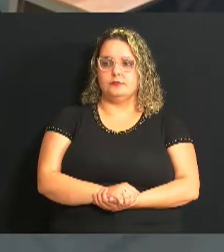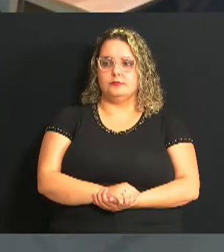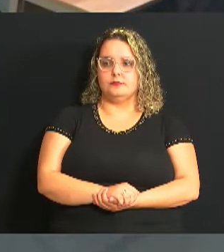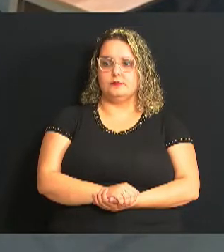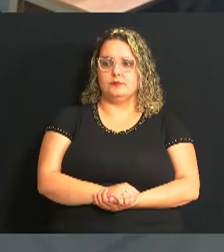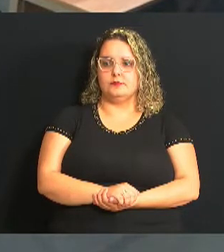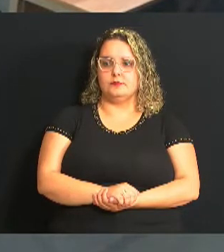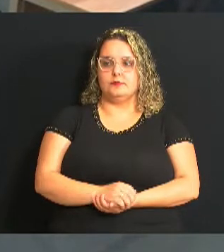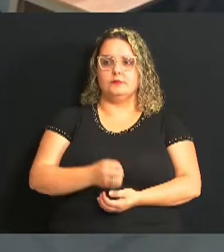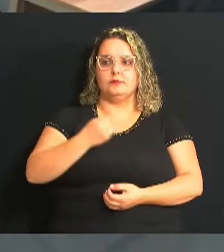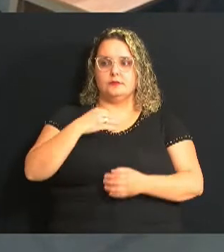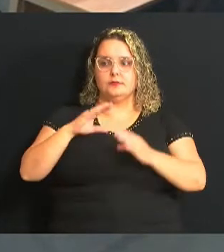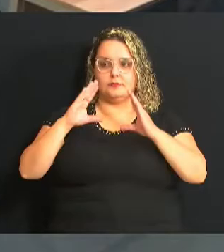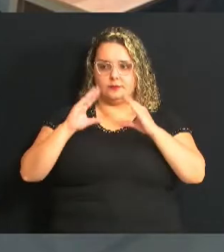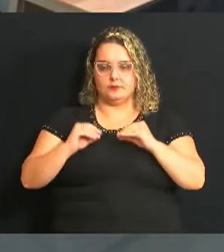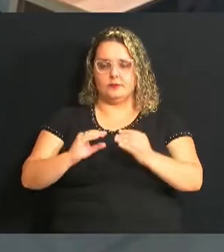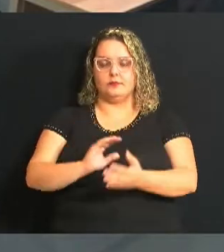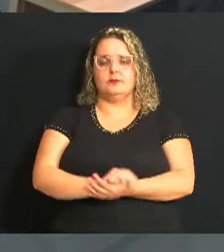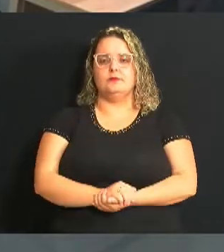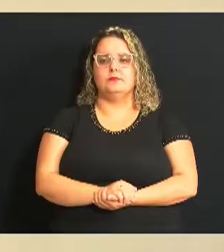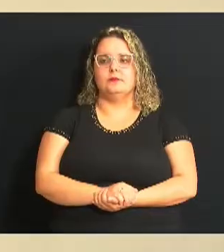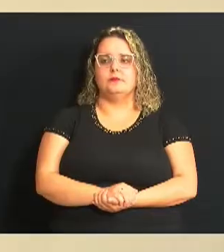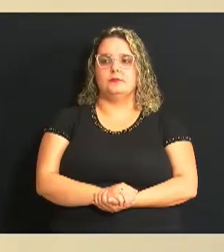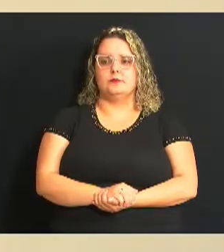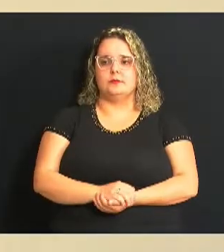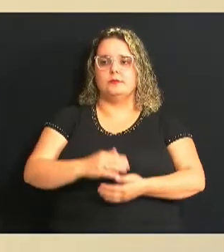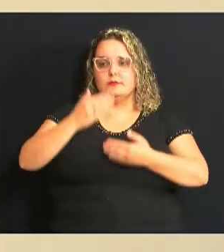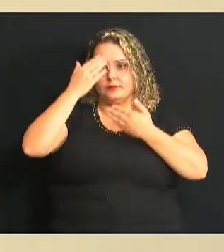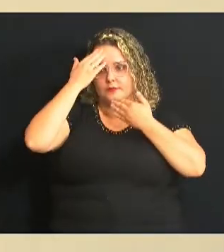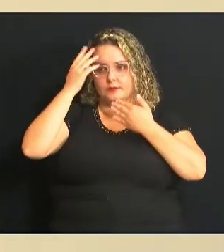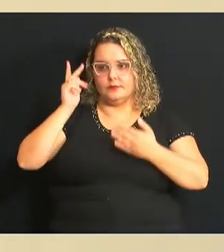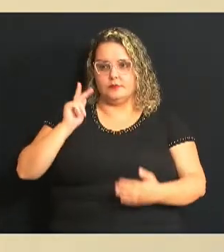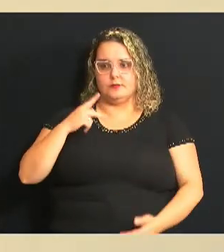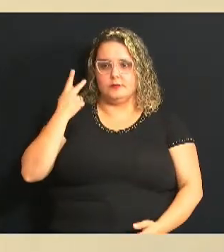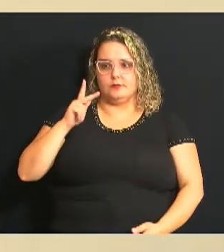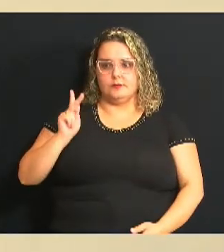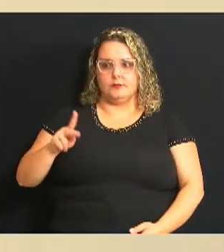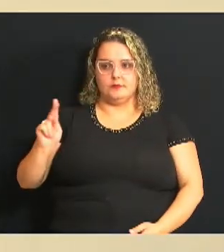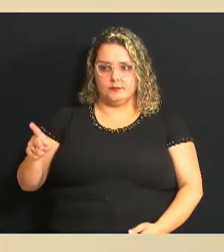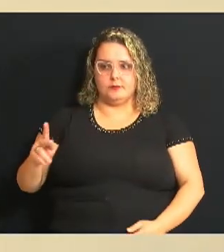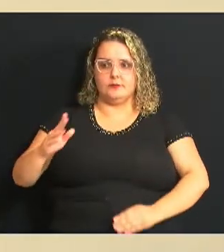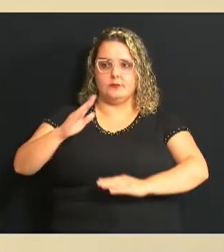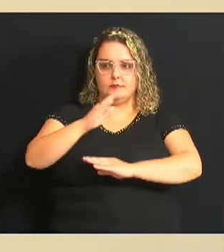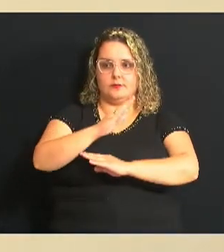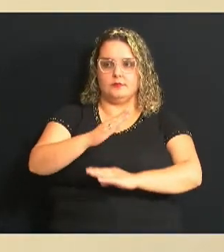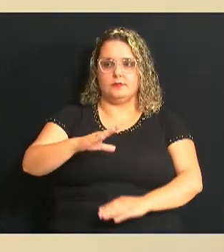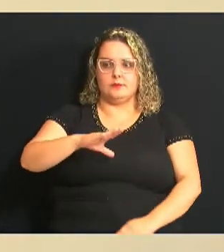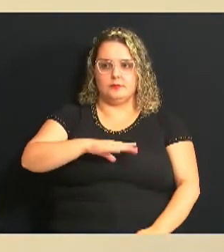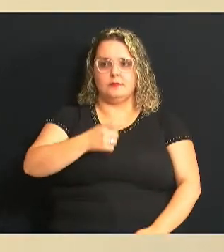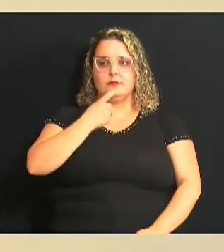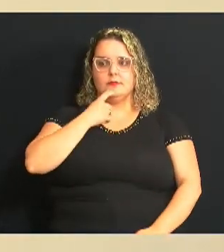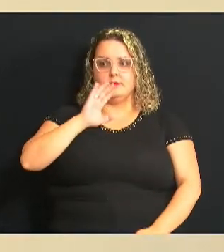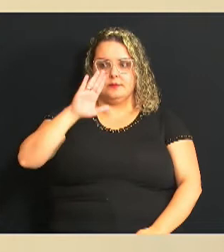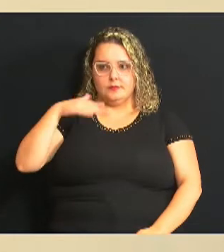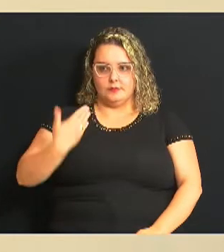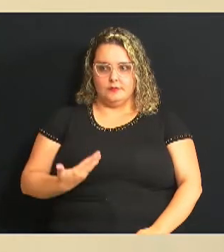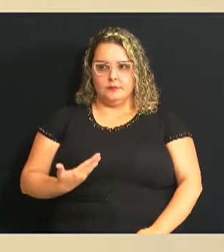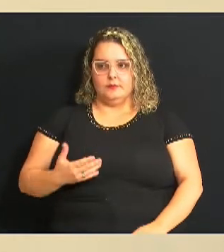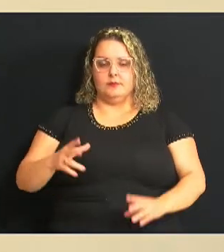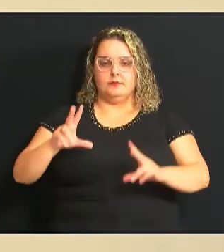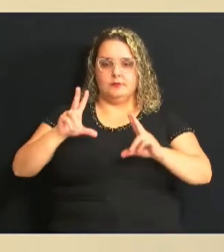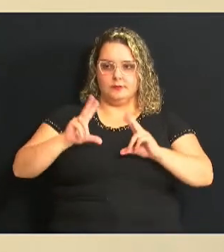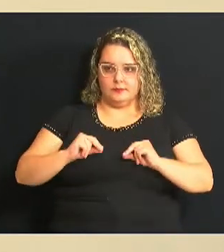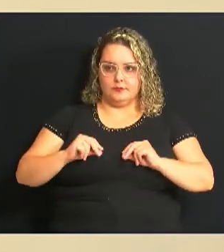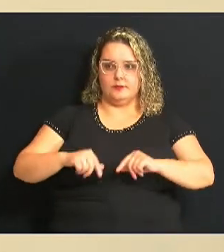Boa noite. Agradeço ao professor Alberto e à Câmara Municipal de Campinas pela honra de receber o diploma de mérito